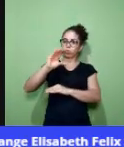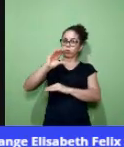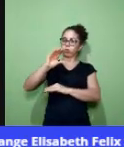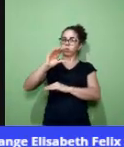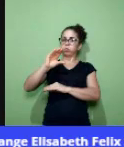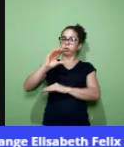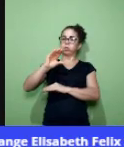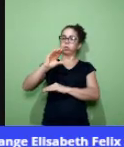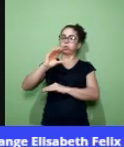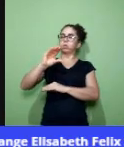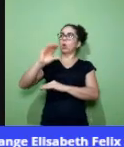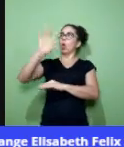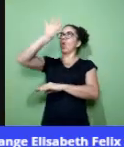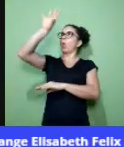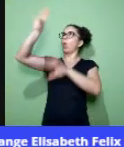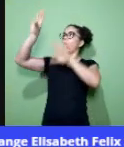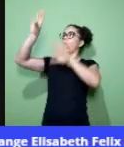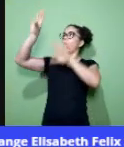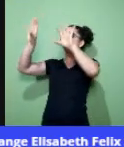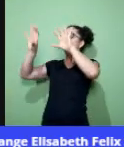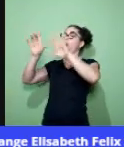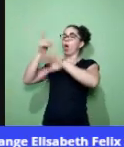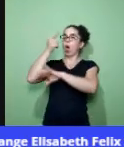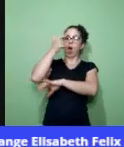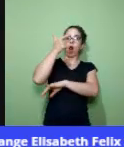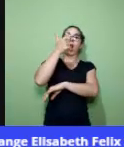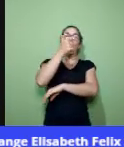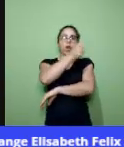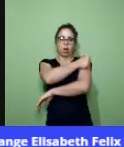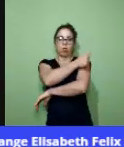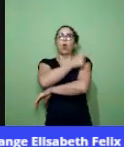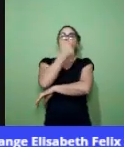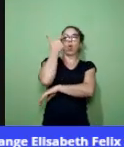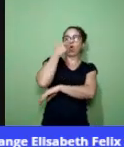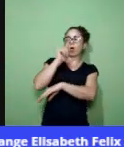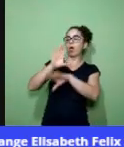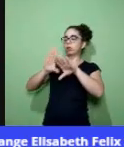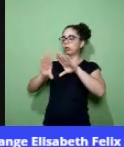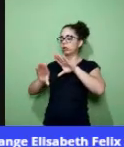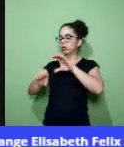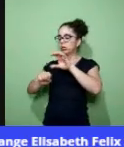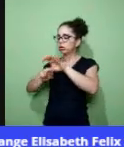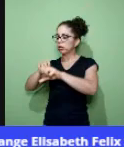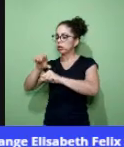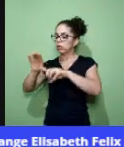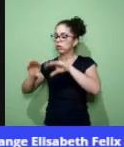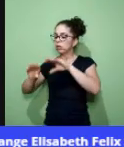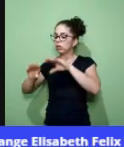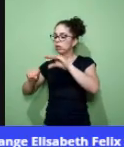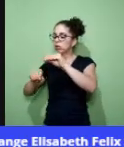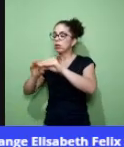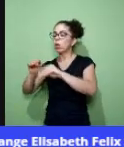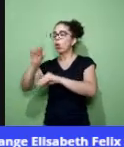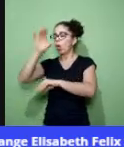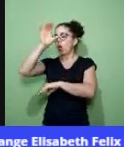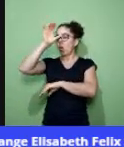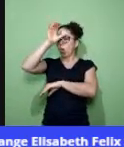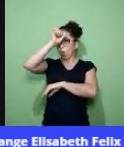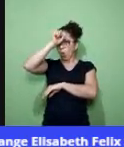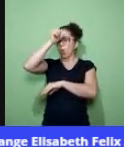mapa sensorial, engrossado, né? Com as regiões, em que ele vai poder